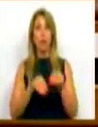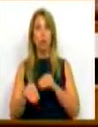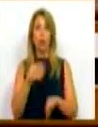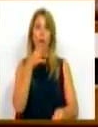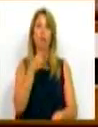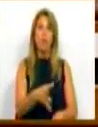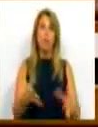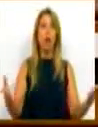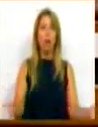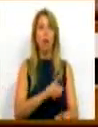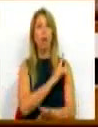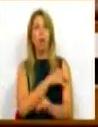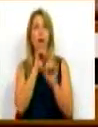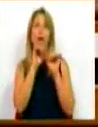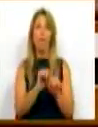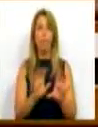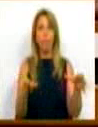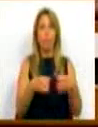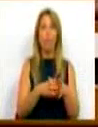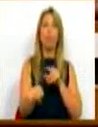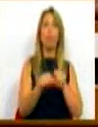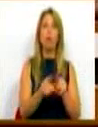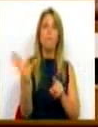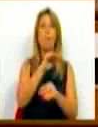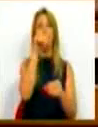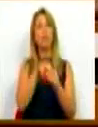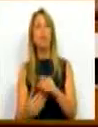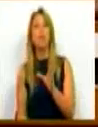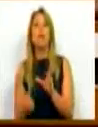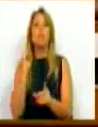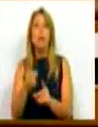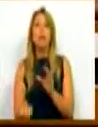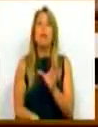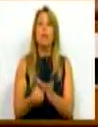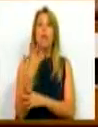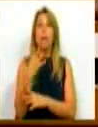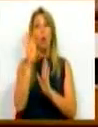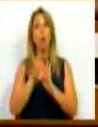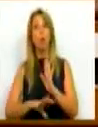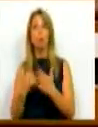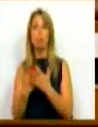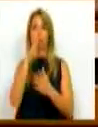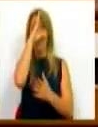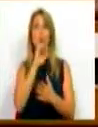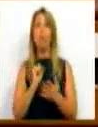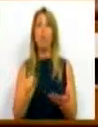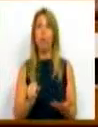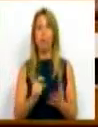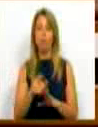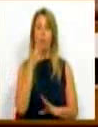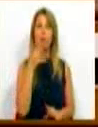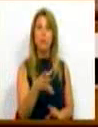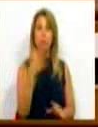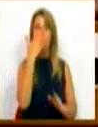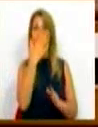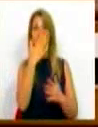competia à formação política mais votada a criação de condições para formar governo. Dissemos que, em caso